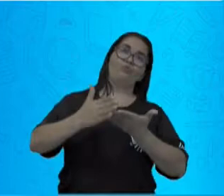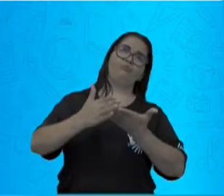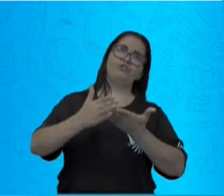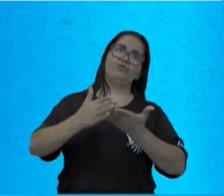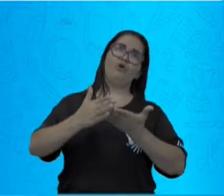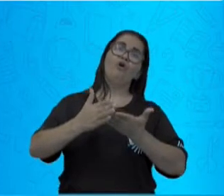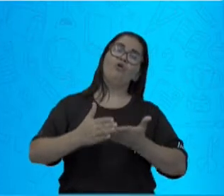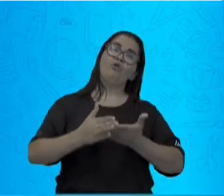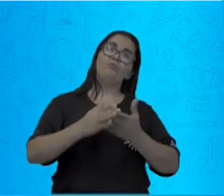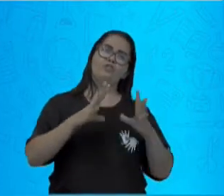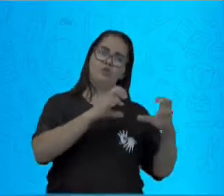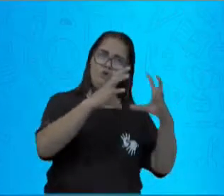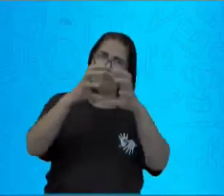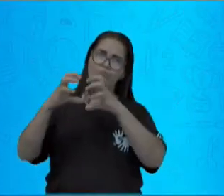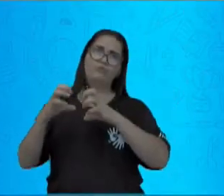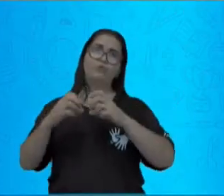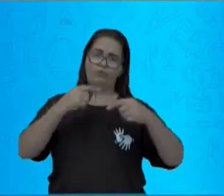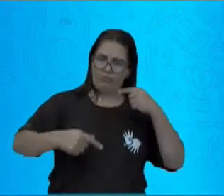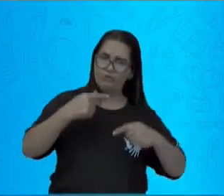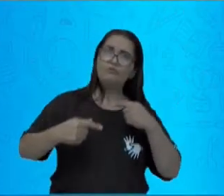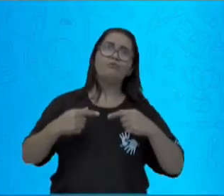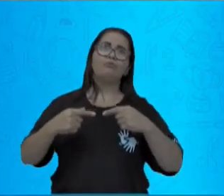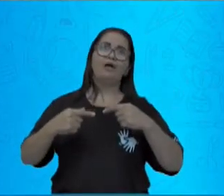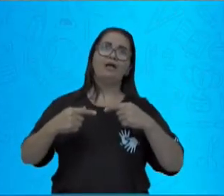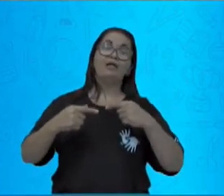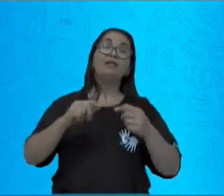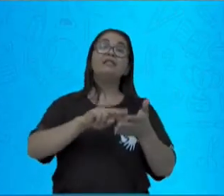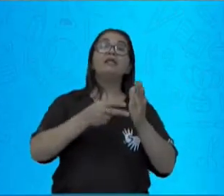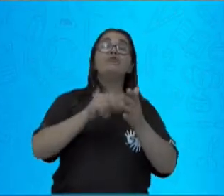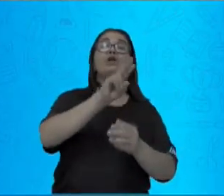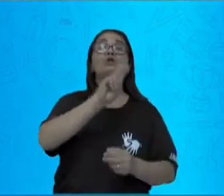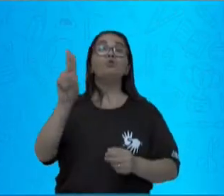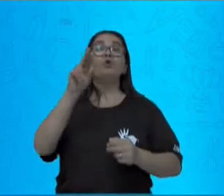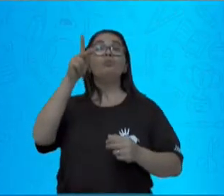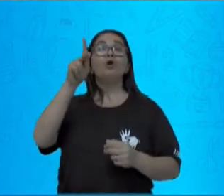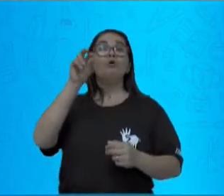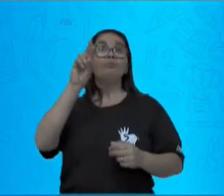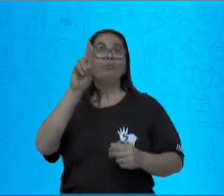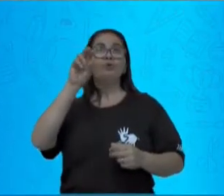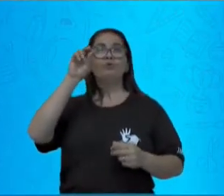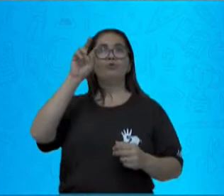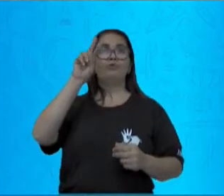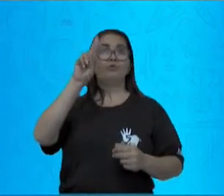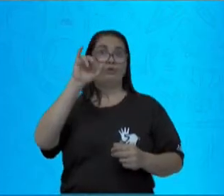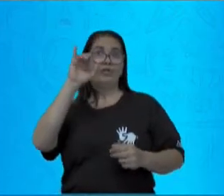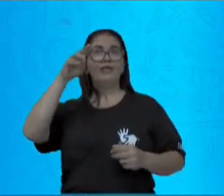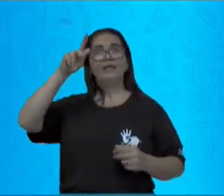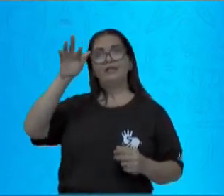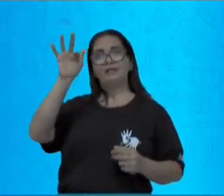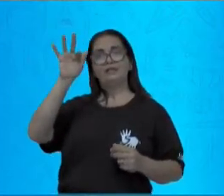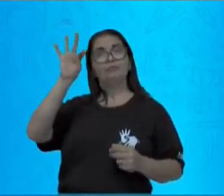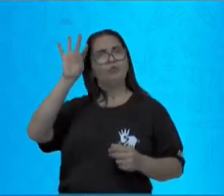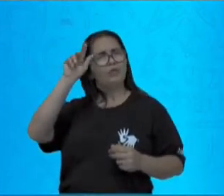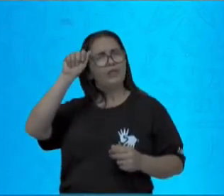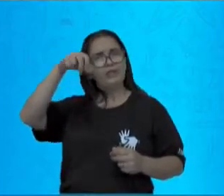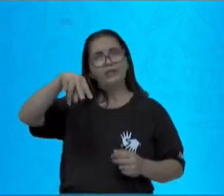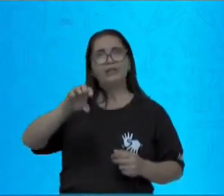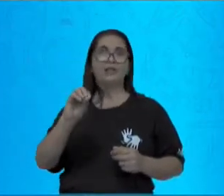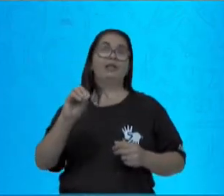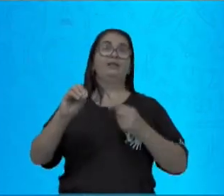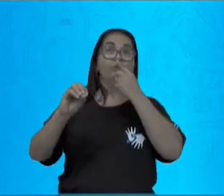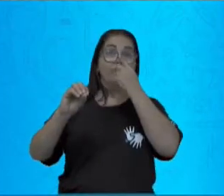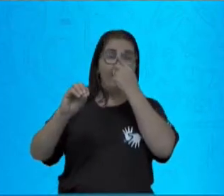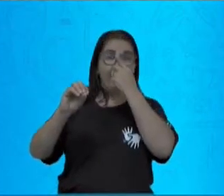confronto recebeu o nome de Revolução Puritana. A Revolução Puritana ocorreu liderada por